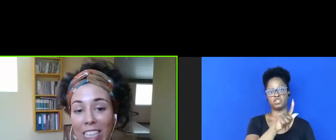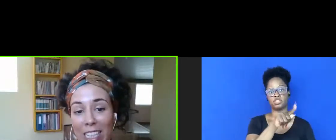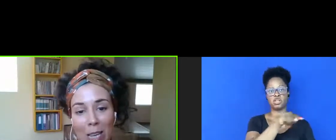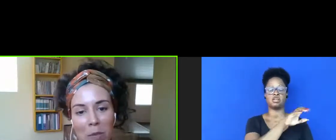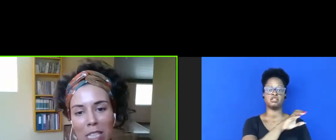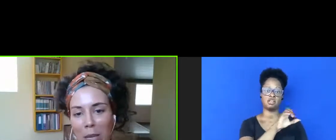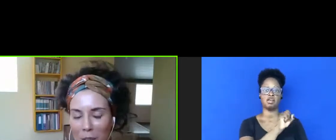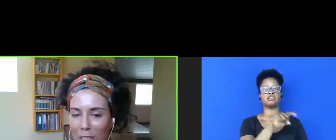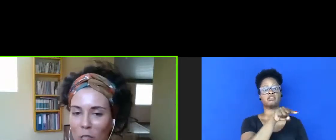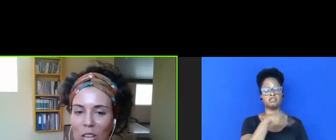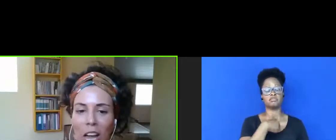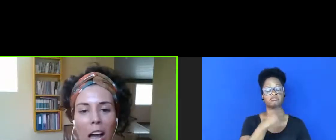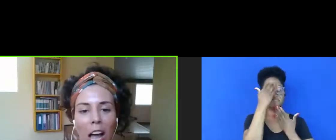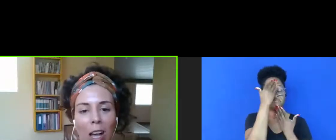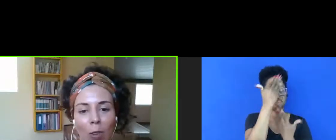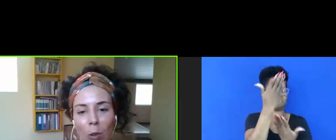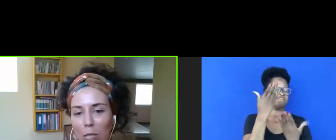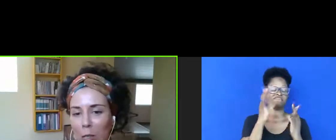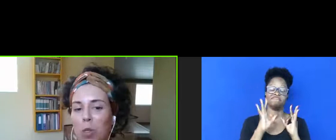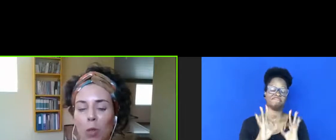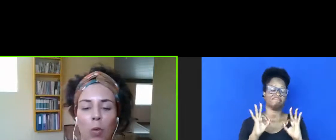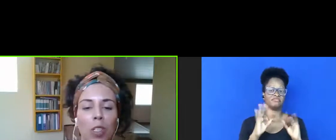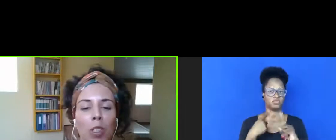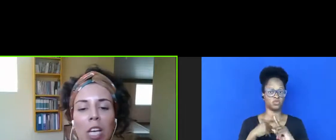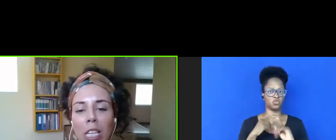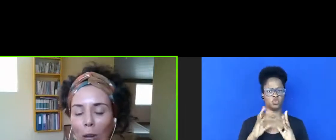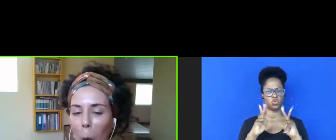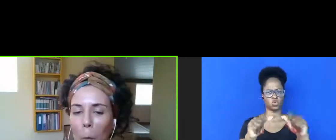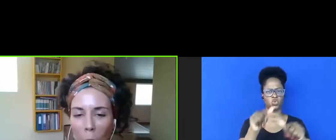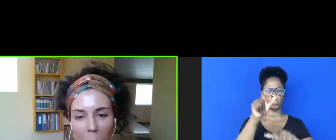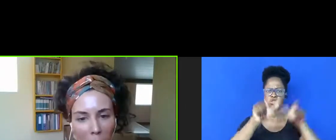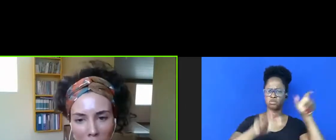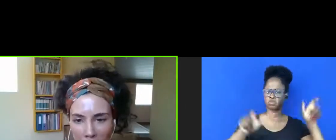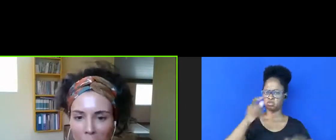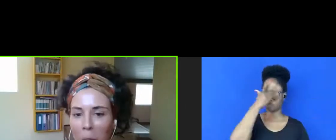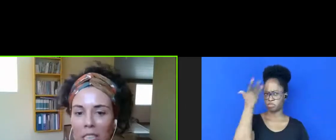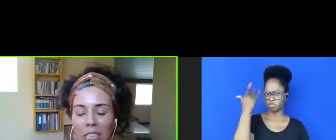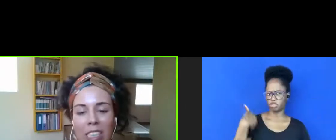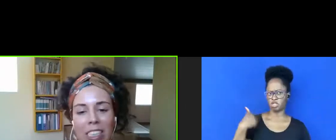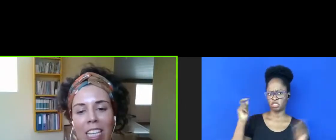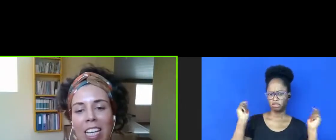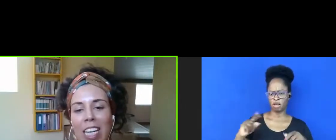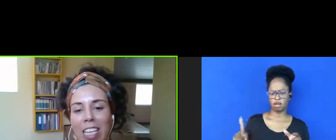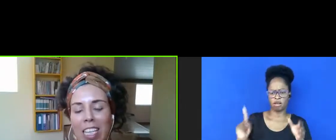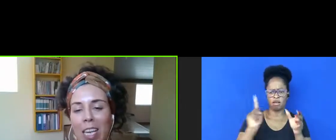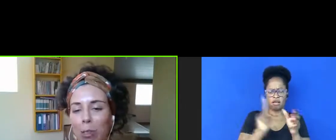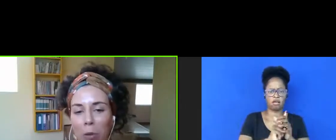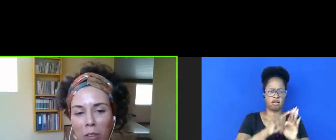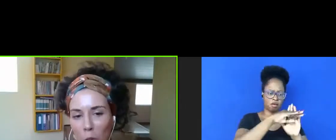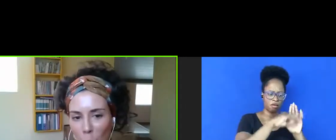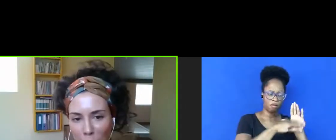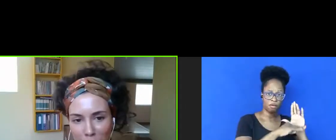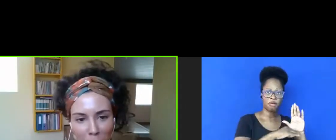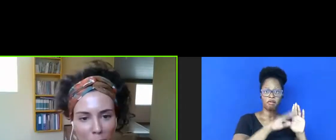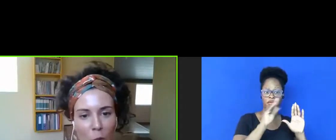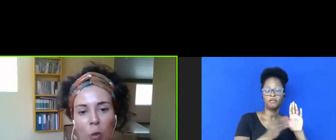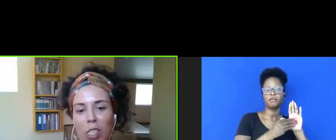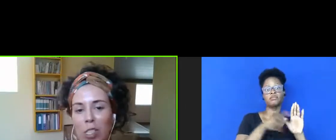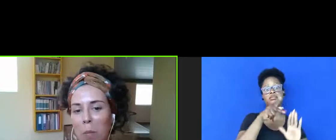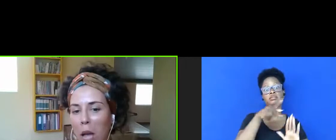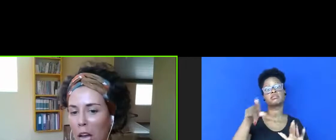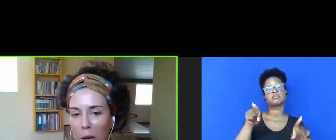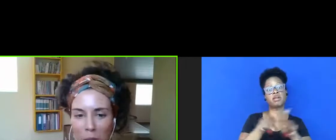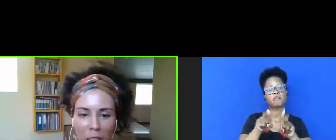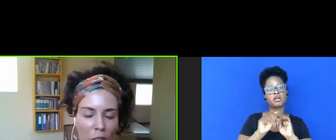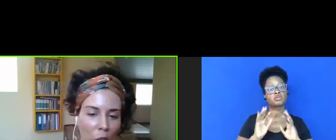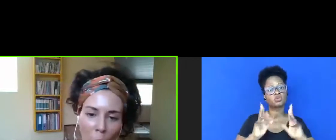queria agradecer imensamente a todas as pessoas que compõem o programa, né, e aos professores e